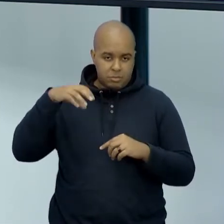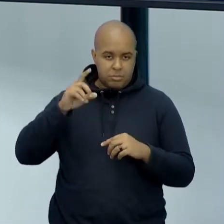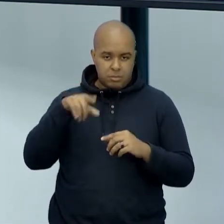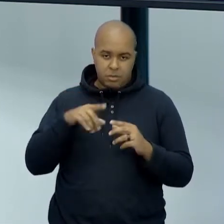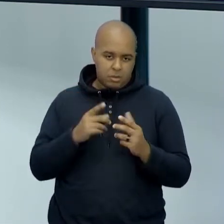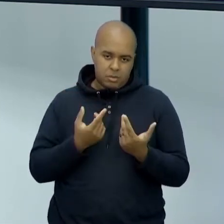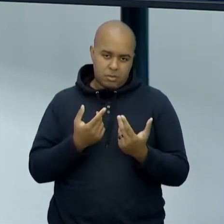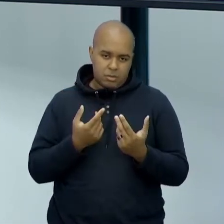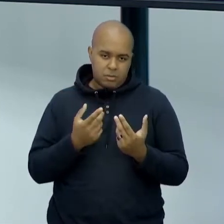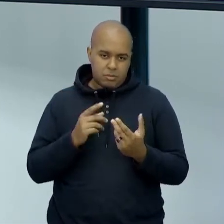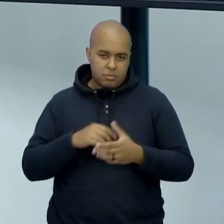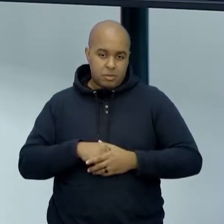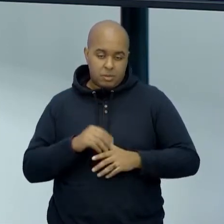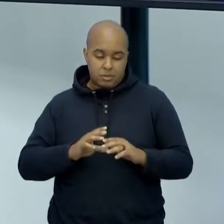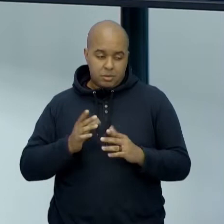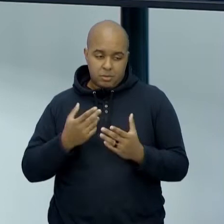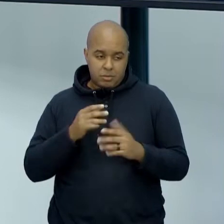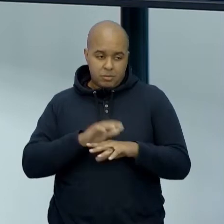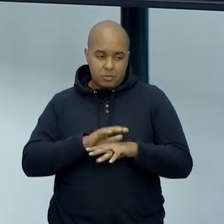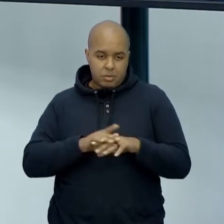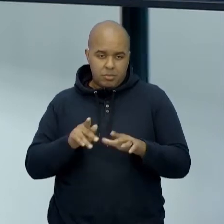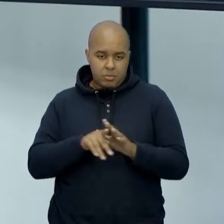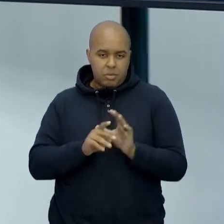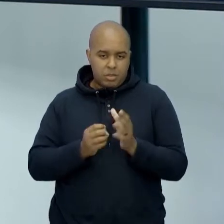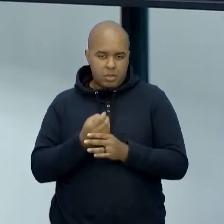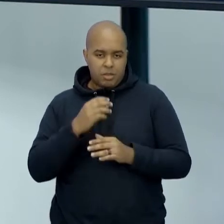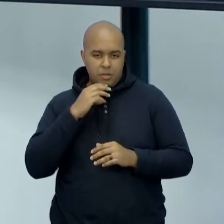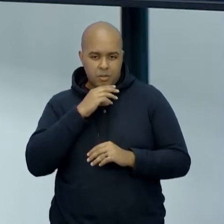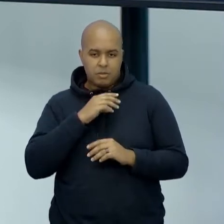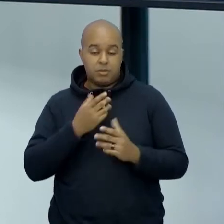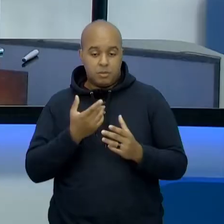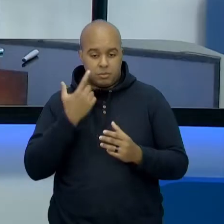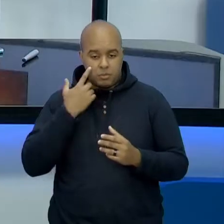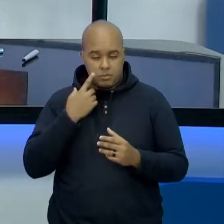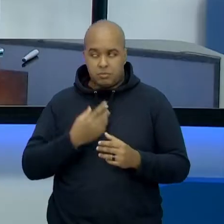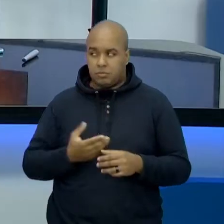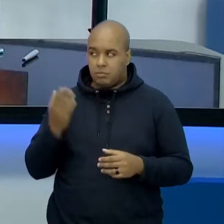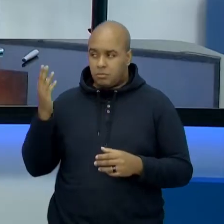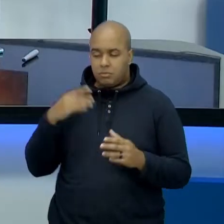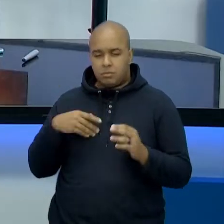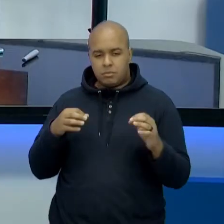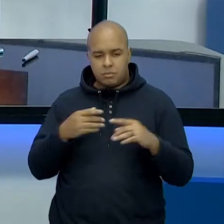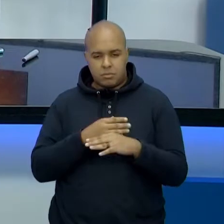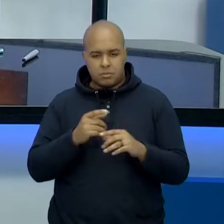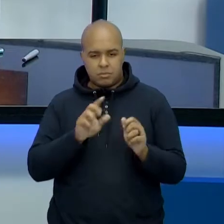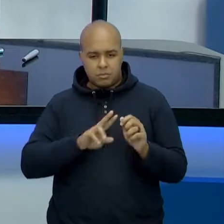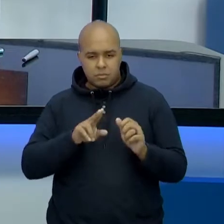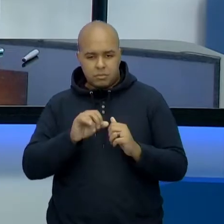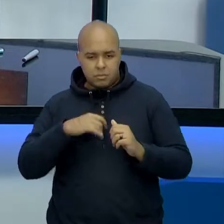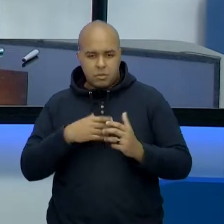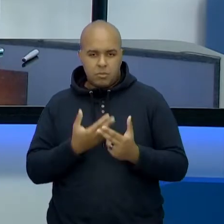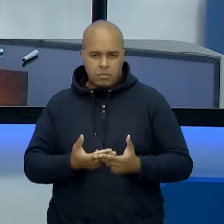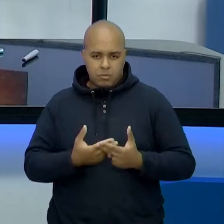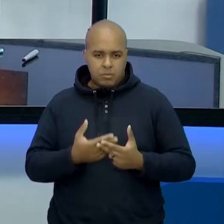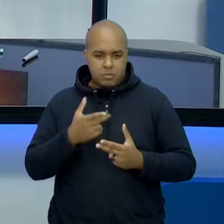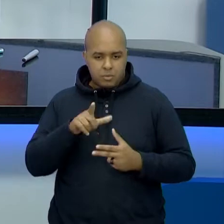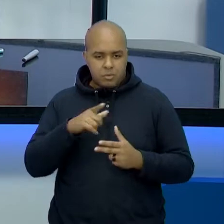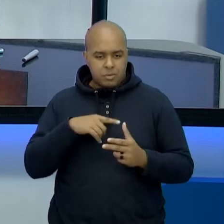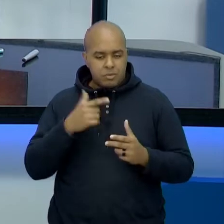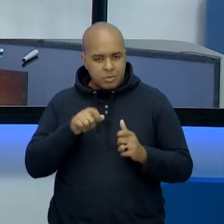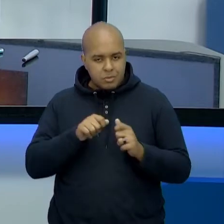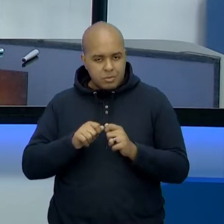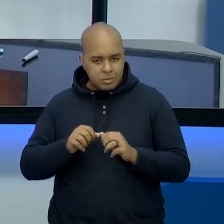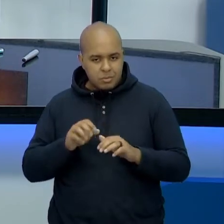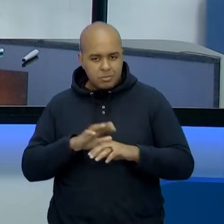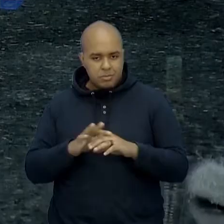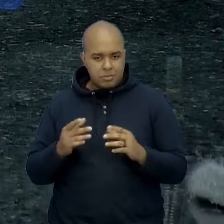não é útil, né? A lâmpada não é feita para gerar calor. Então este material, se você tiver um pouco de paciência, vocês vão